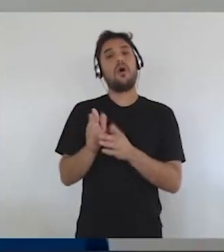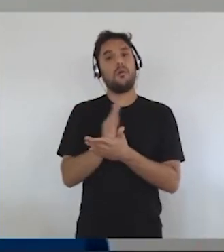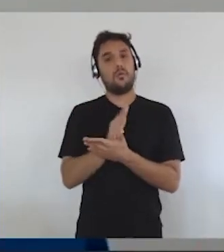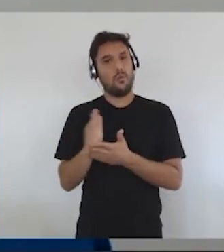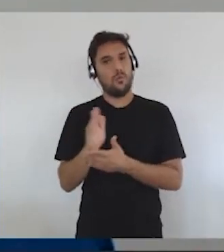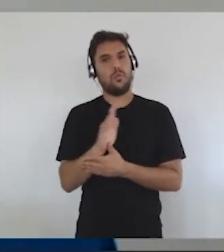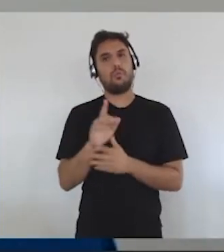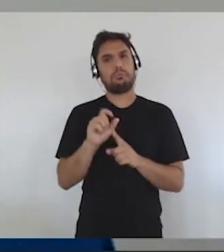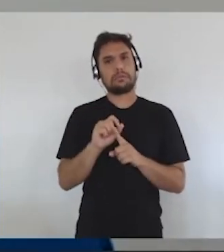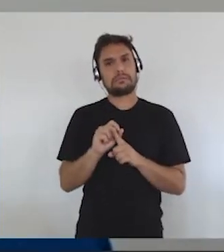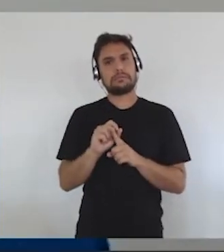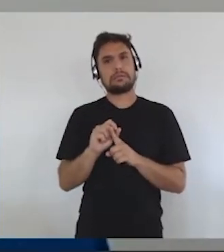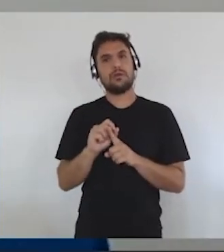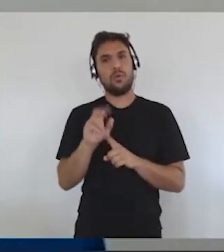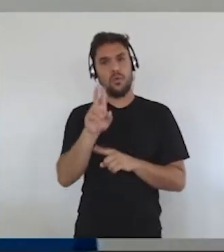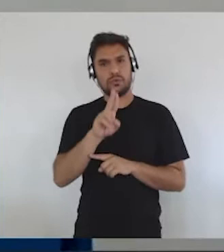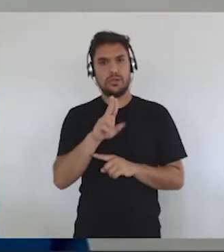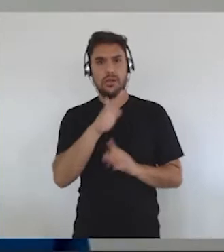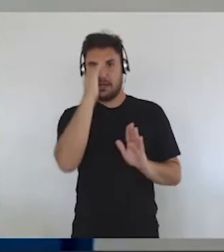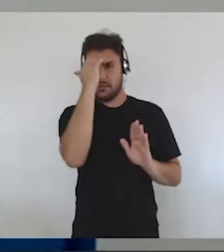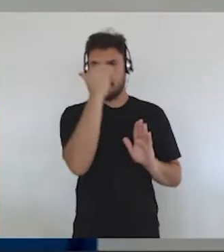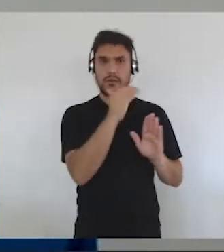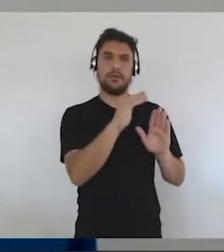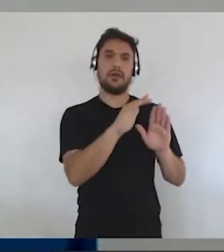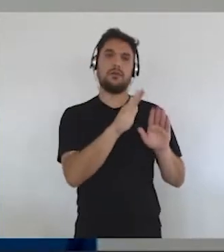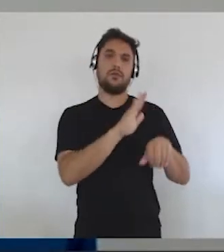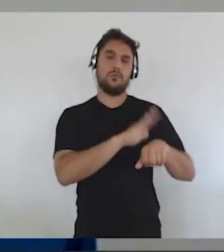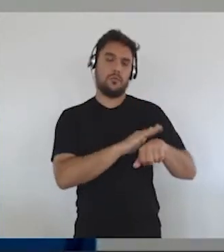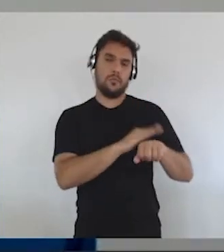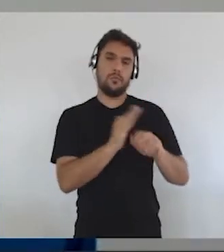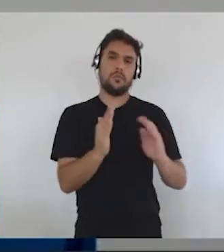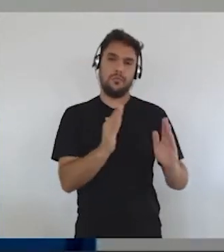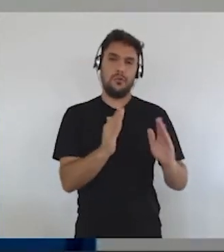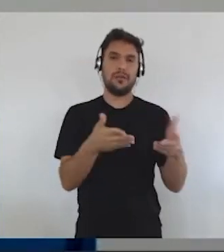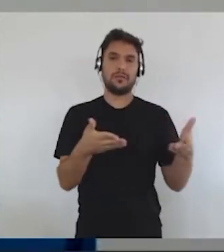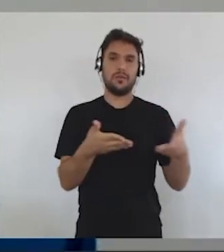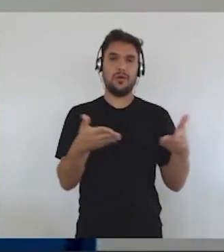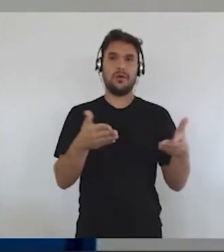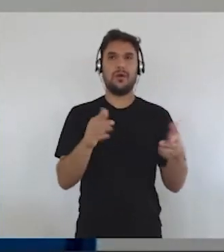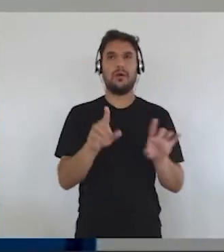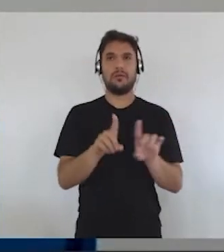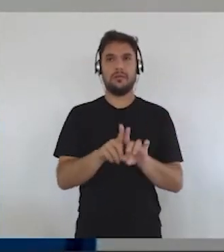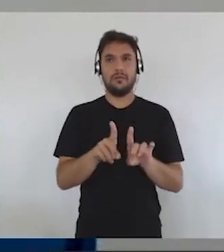estearam, né, se basearam neste momento atual para